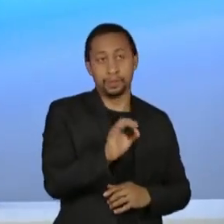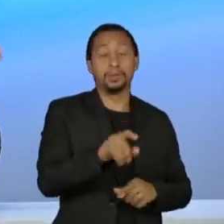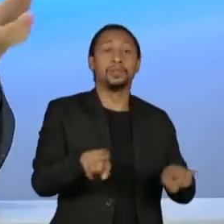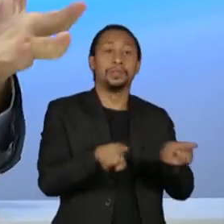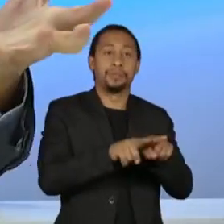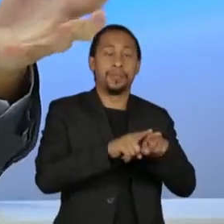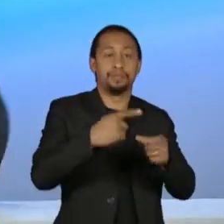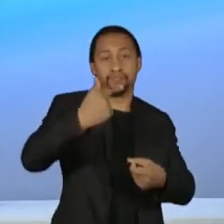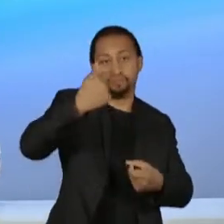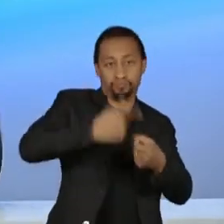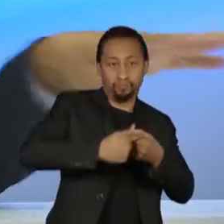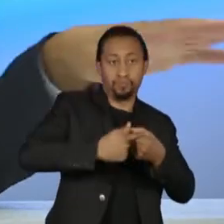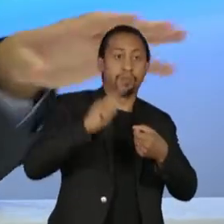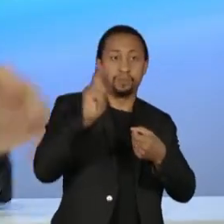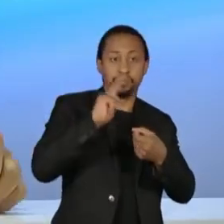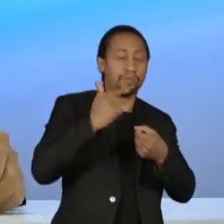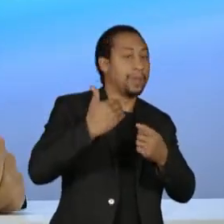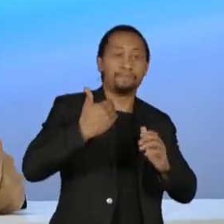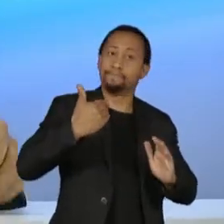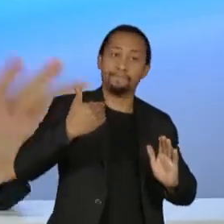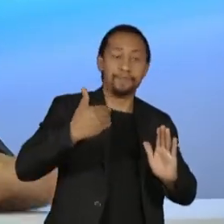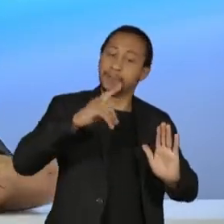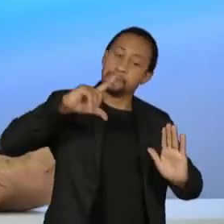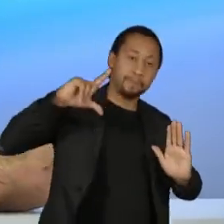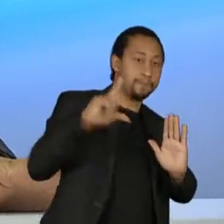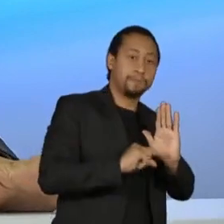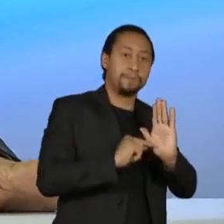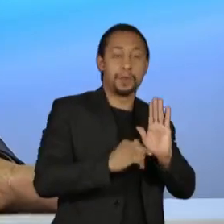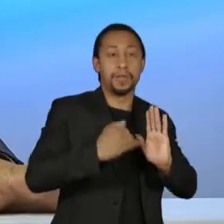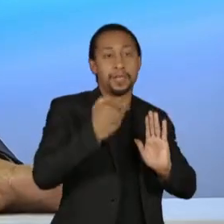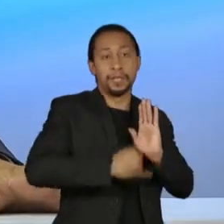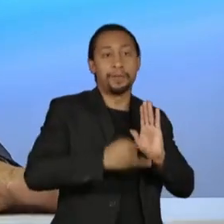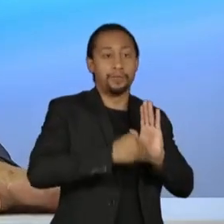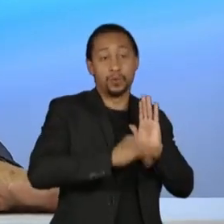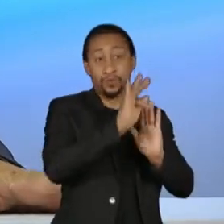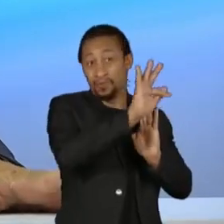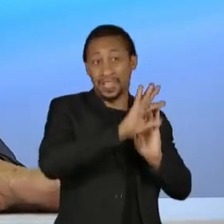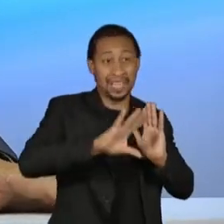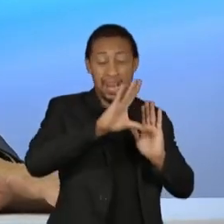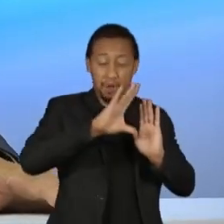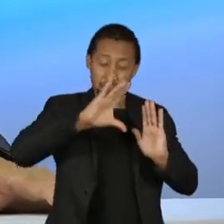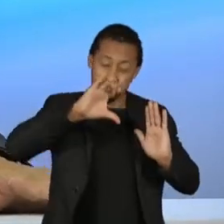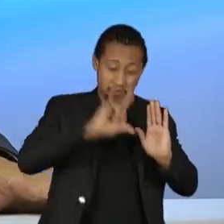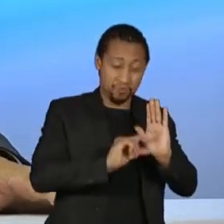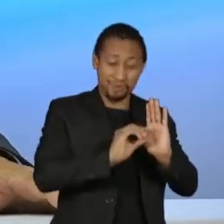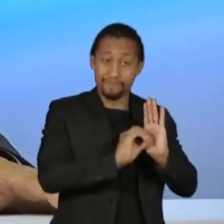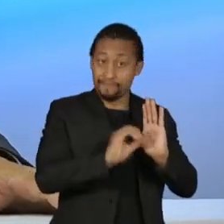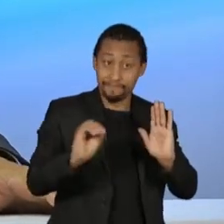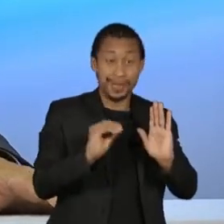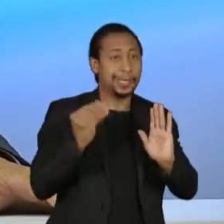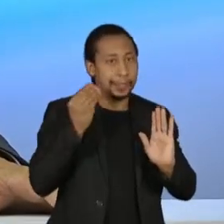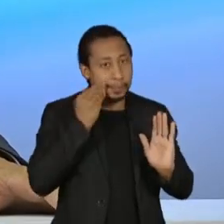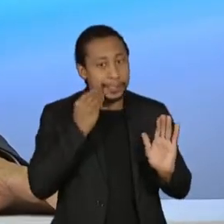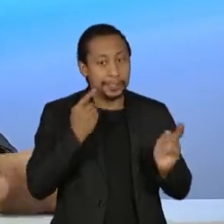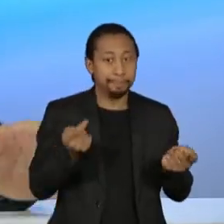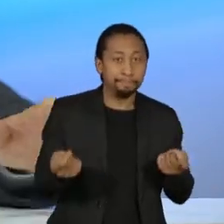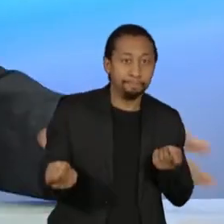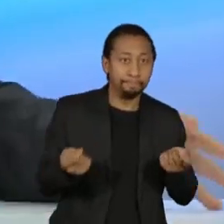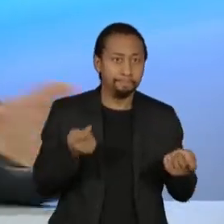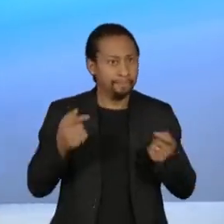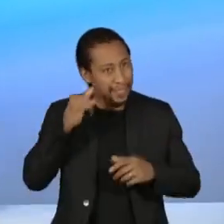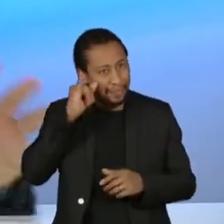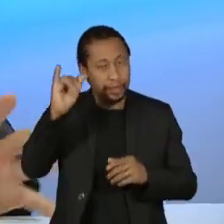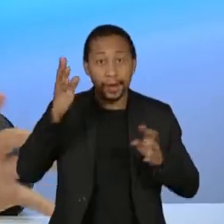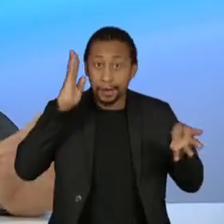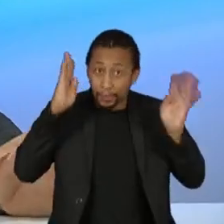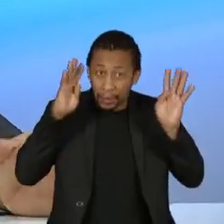combustível federal, tirar imposto federal para poder baixar o preço do combustível e assim segurar um pouco o movimento dos caminhoneiros também.